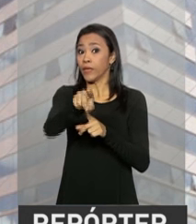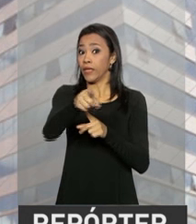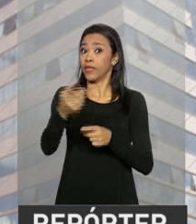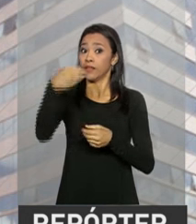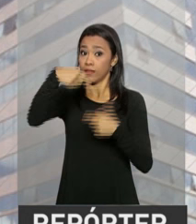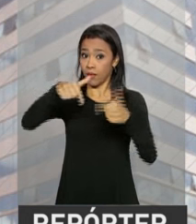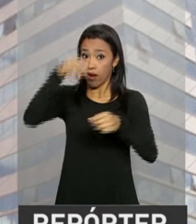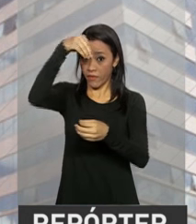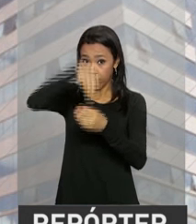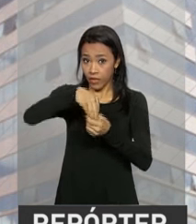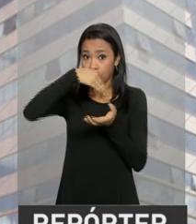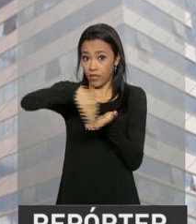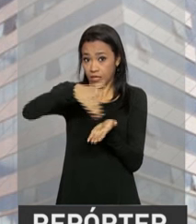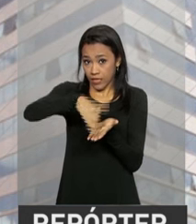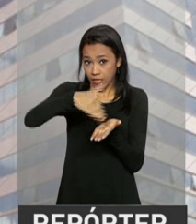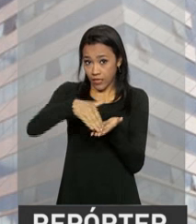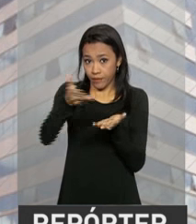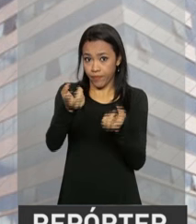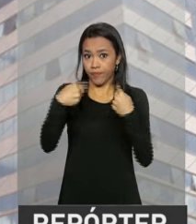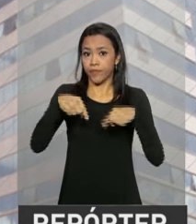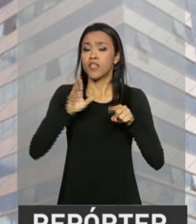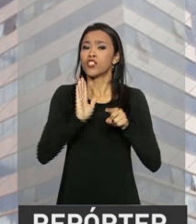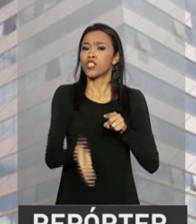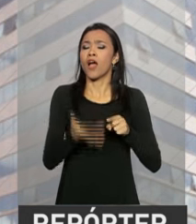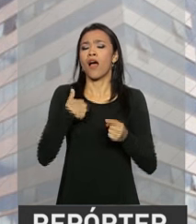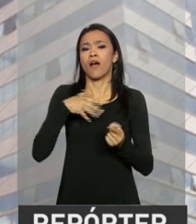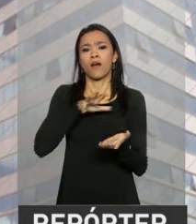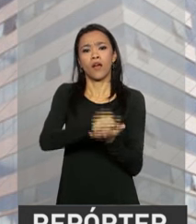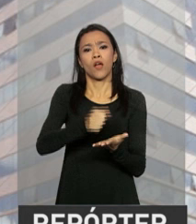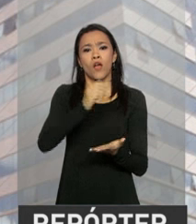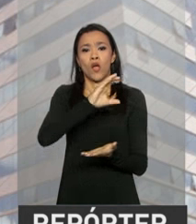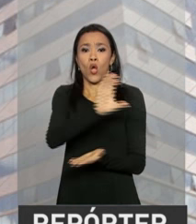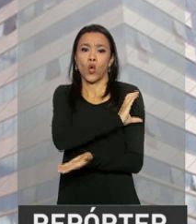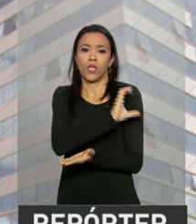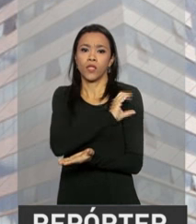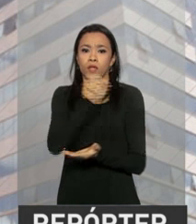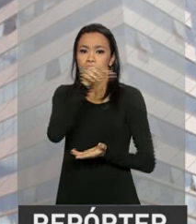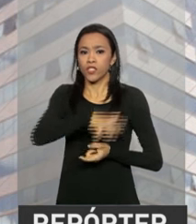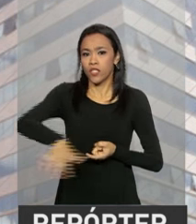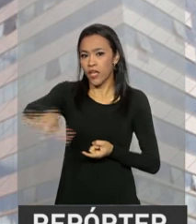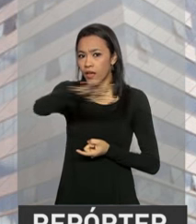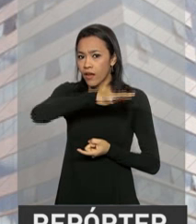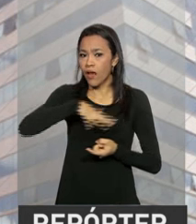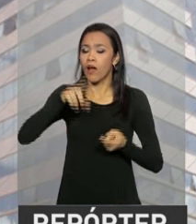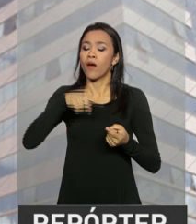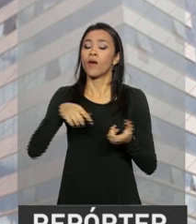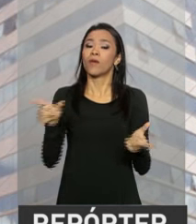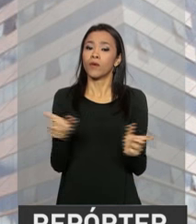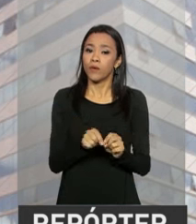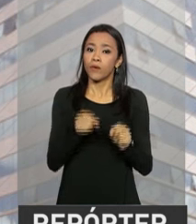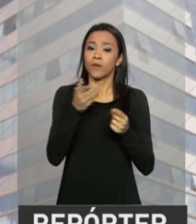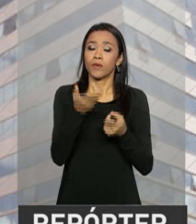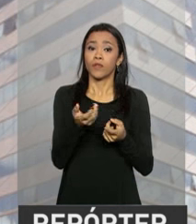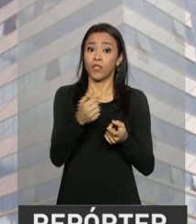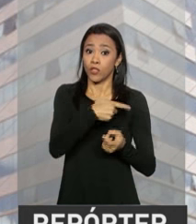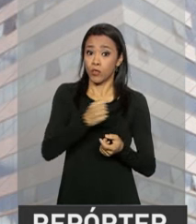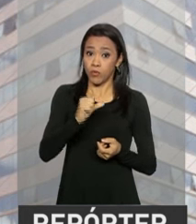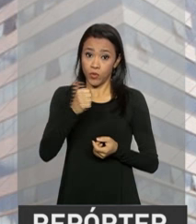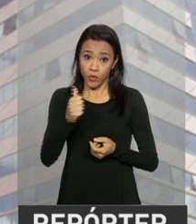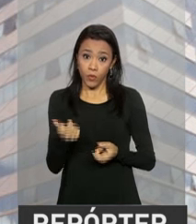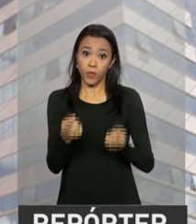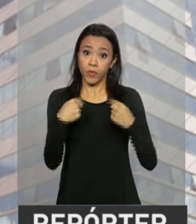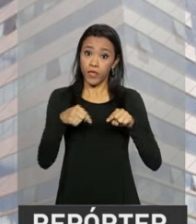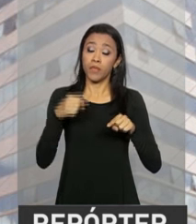de Contencioso. Também já ocupou os cargos de coordenadora-geral do gabinete do advogado-geral da União em 2001 e de